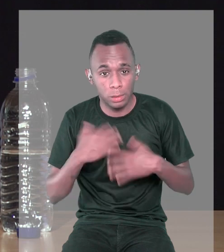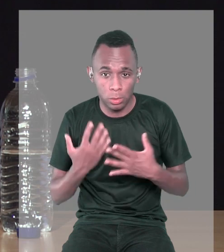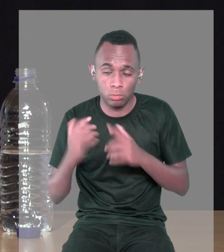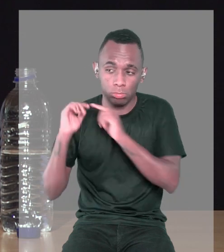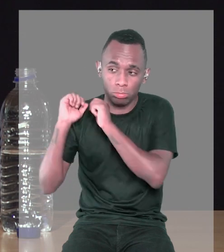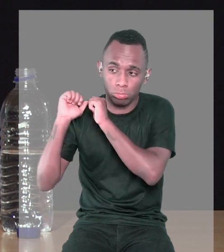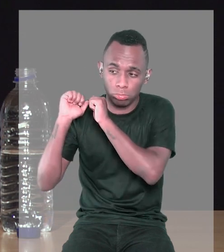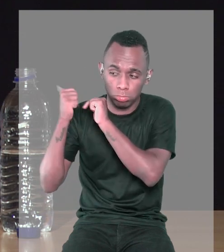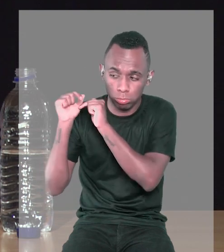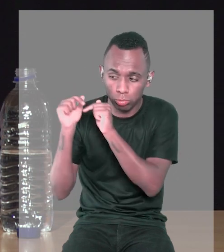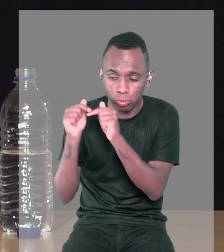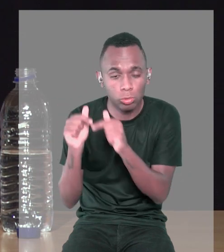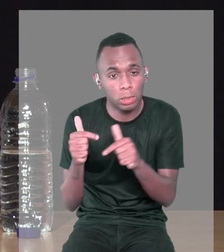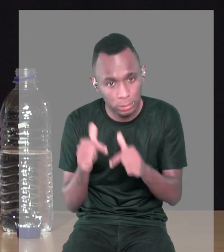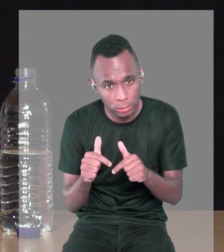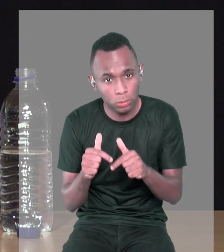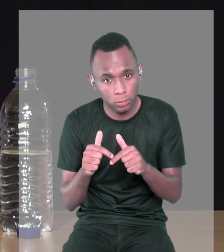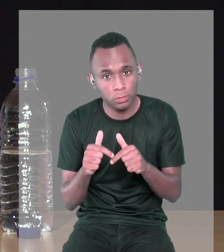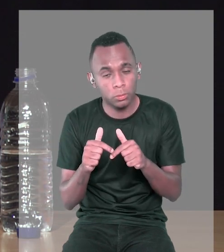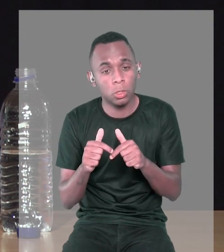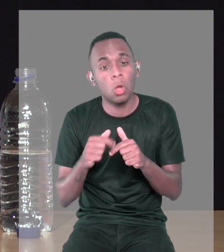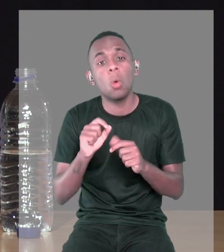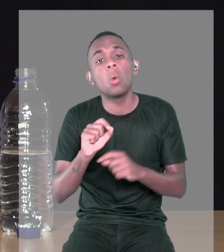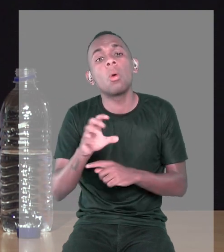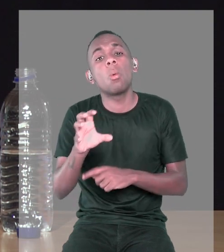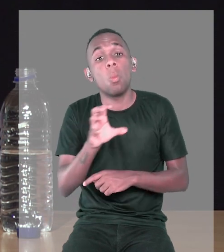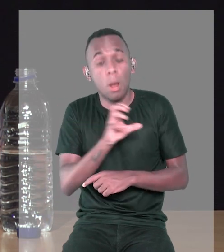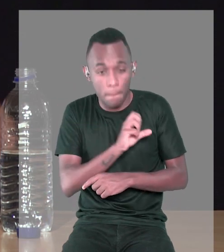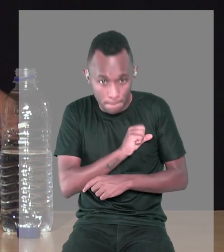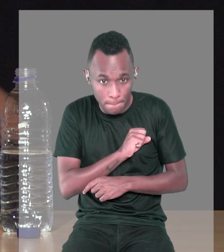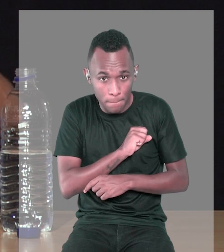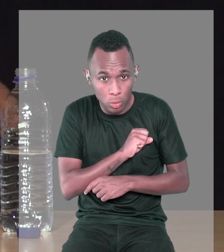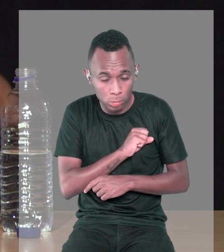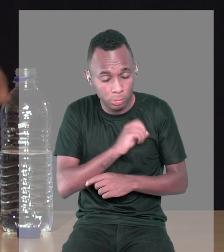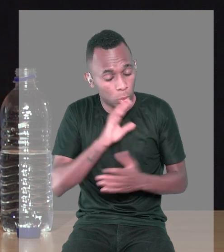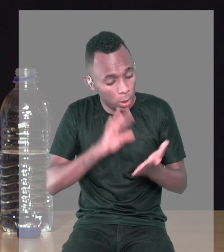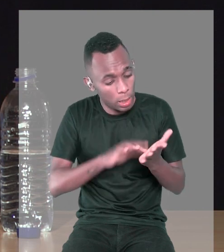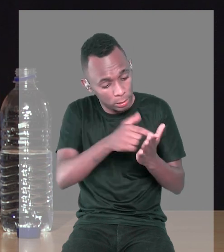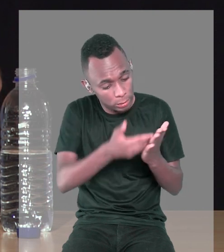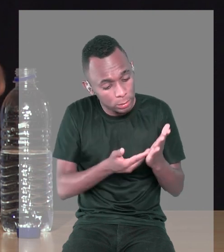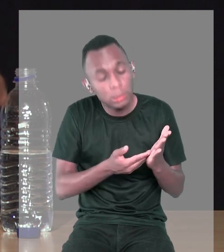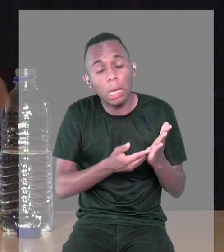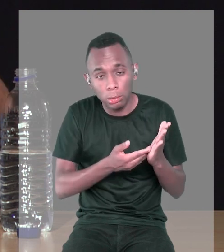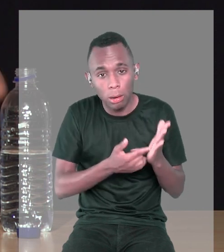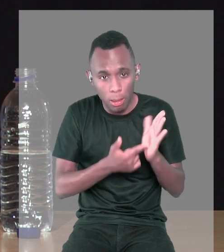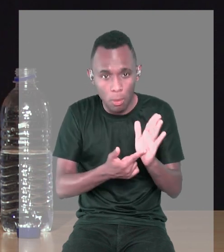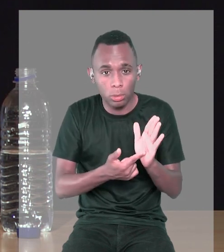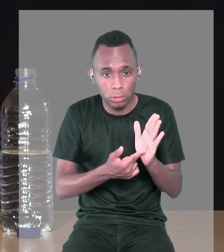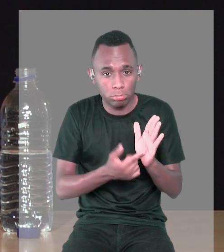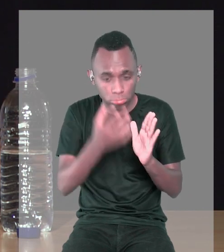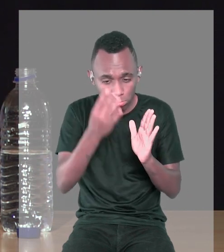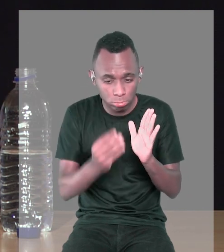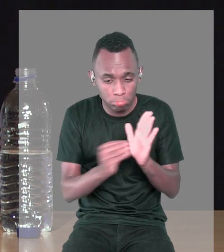Literariamente, a tradição do Ocidente situou o amor justamente aí, onde na carta de André